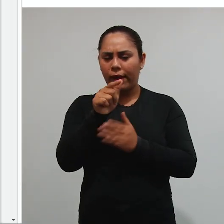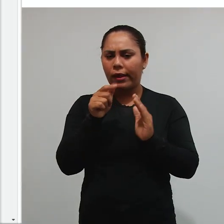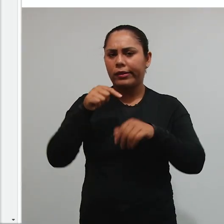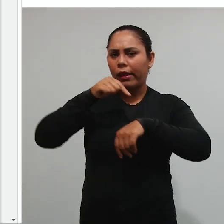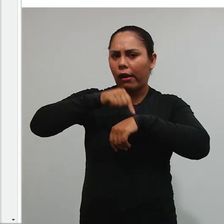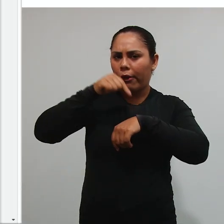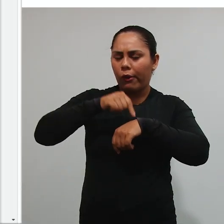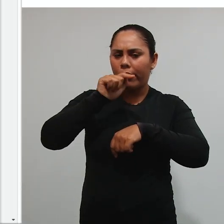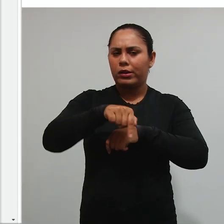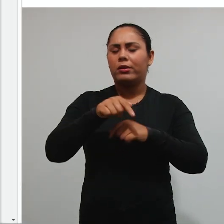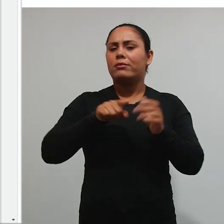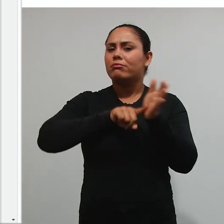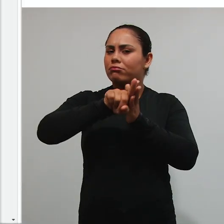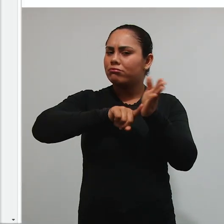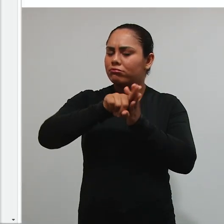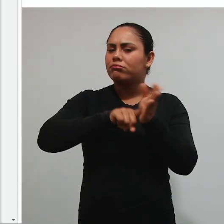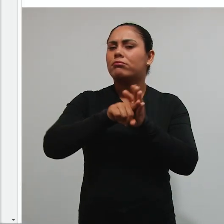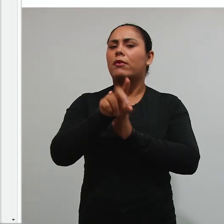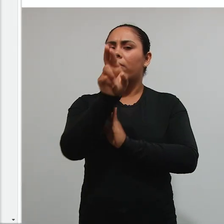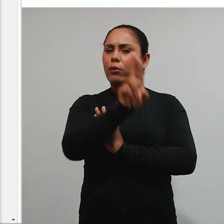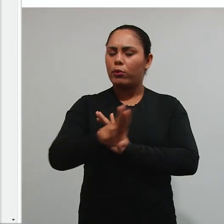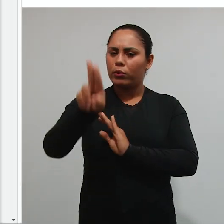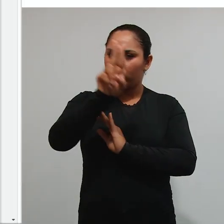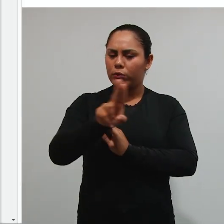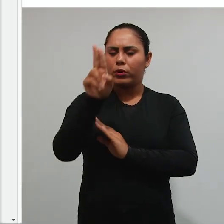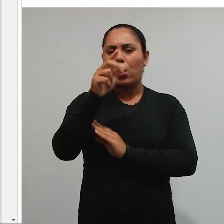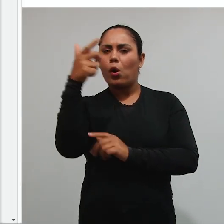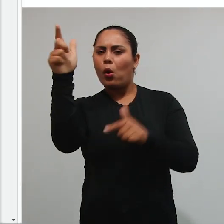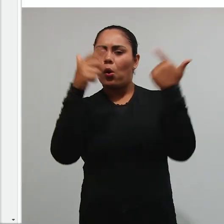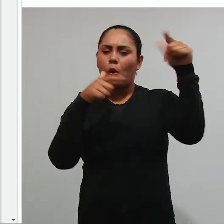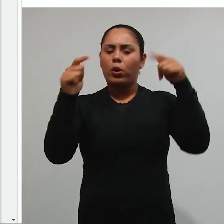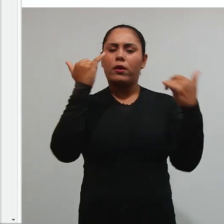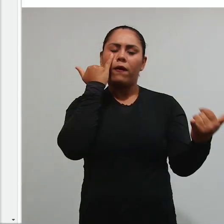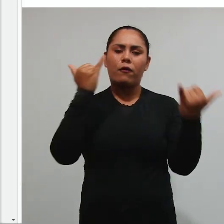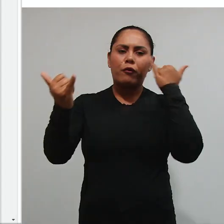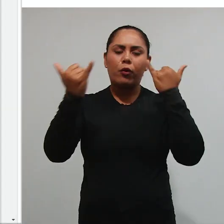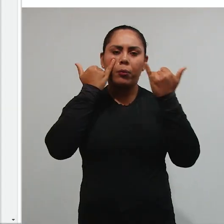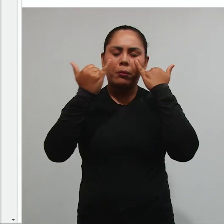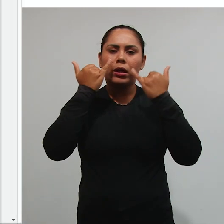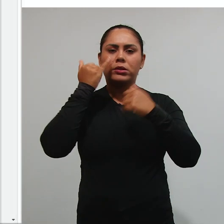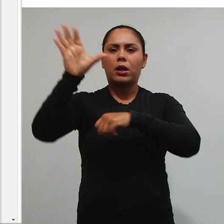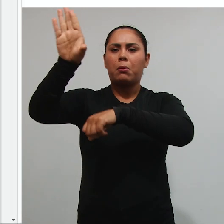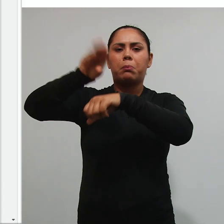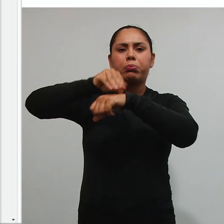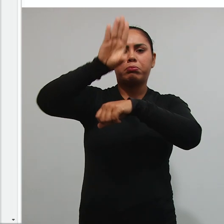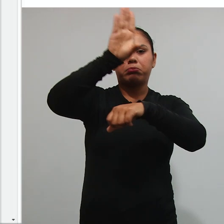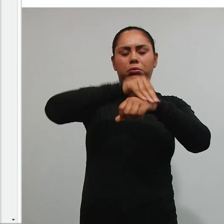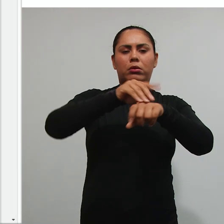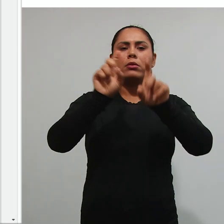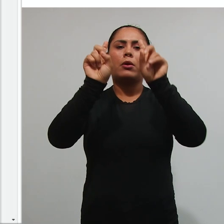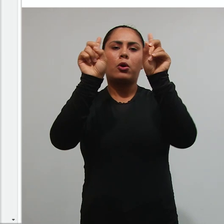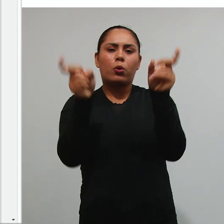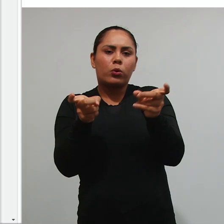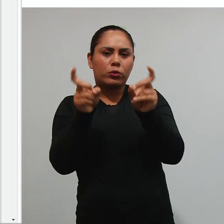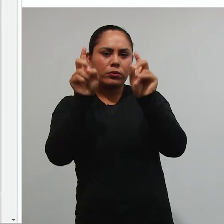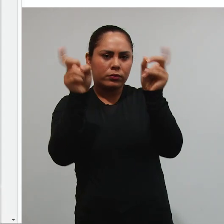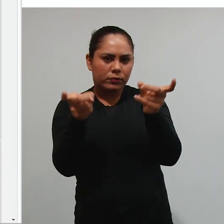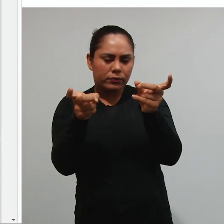Somente na inexistência desses dados é que você vai utilizar outras fontes de informação entre colchetes,